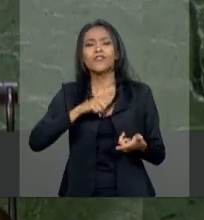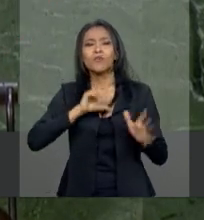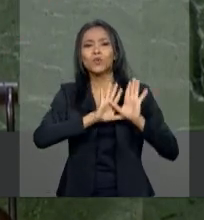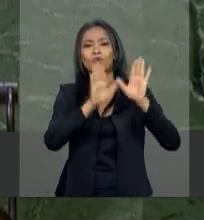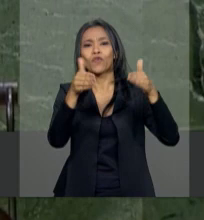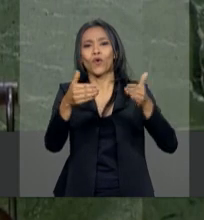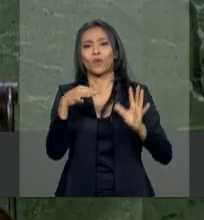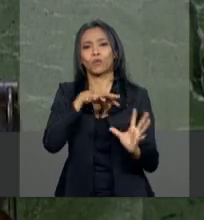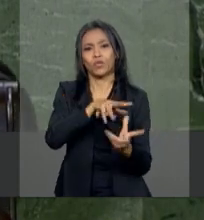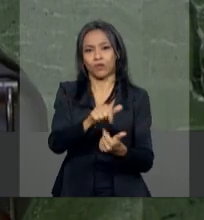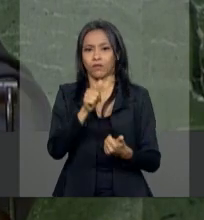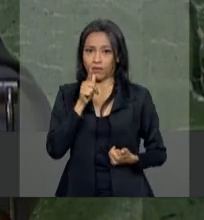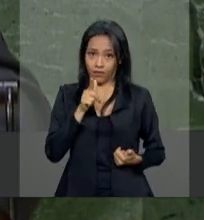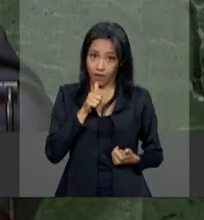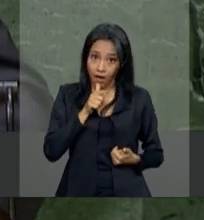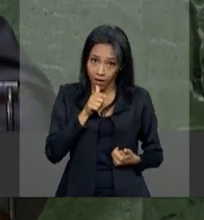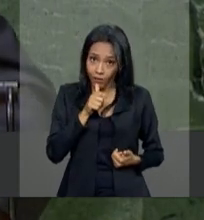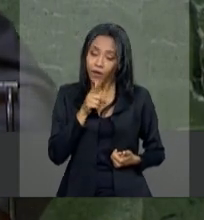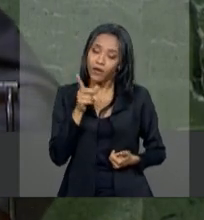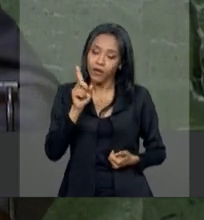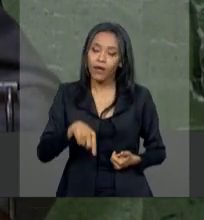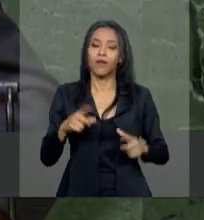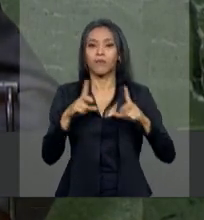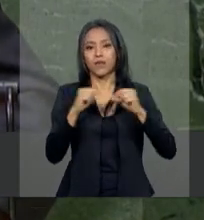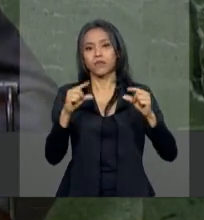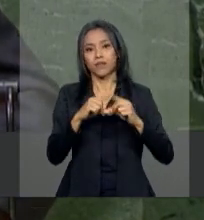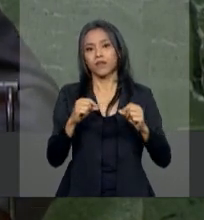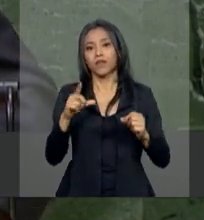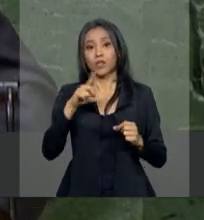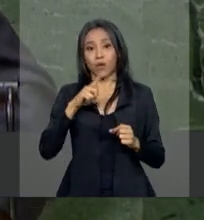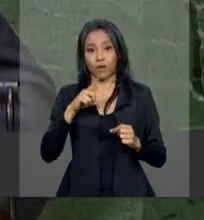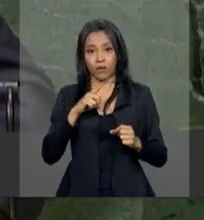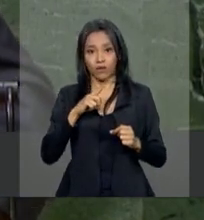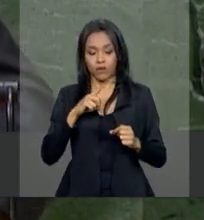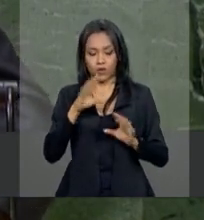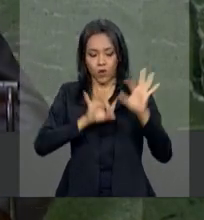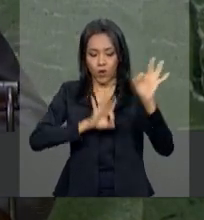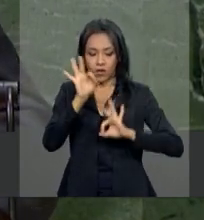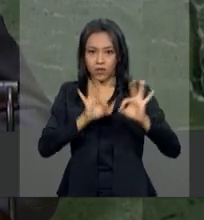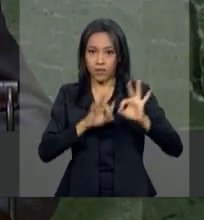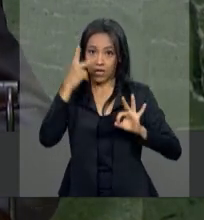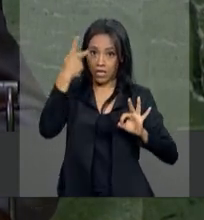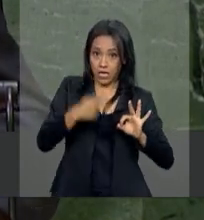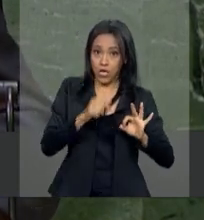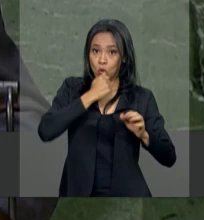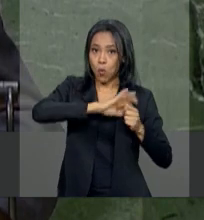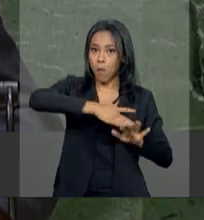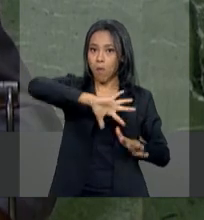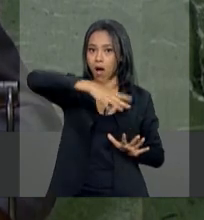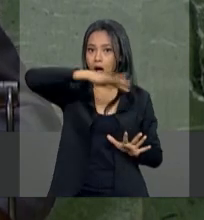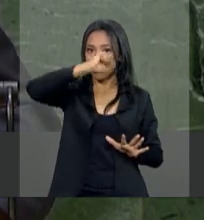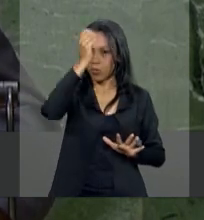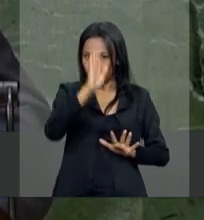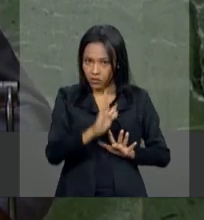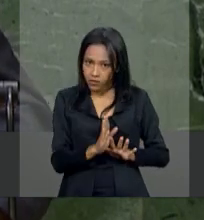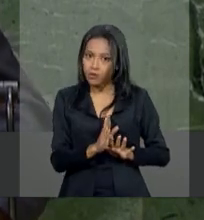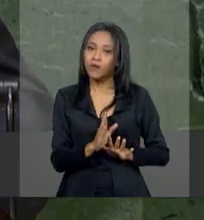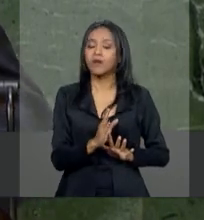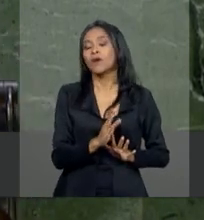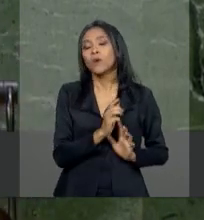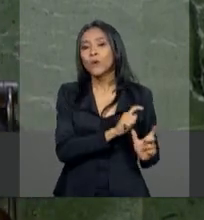que sediamos em brasília instituímos nos mares brasileiros áreas de preservação